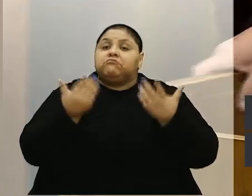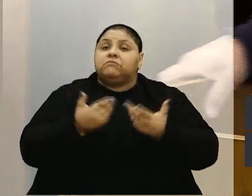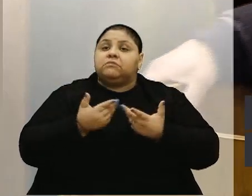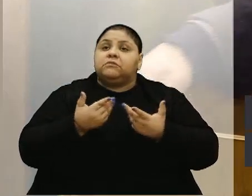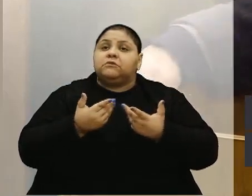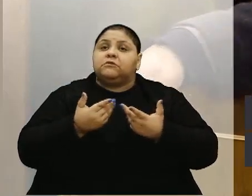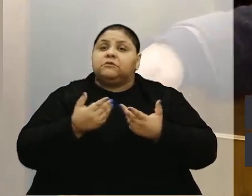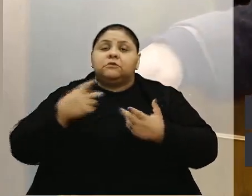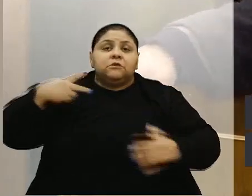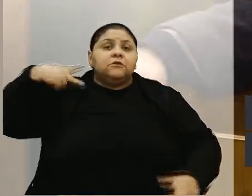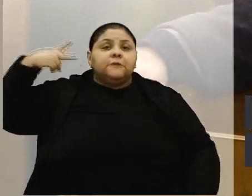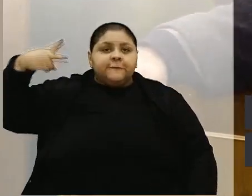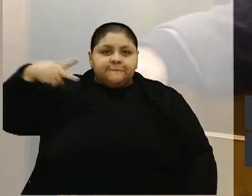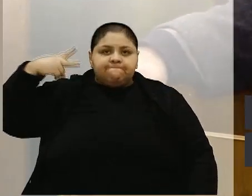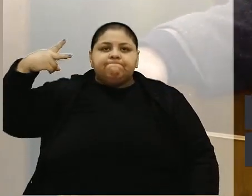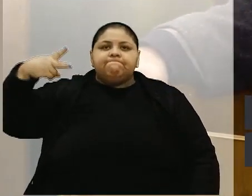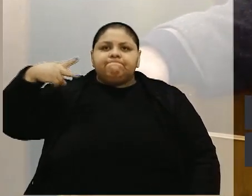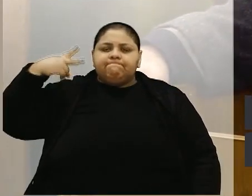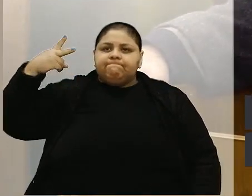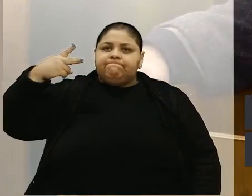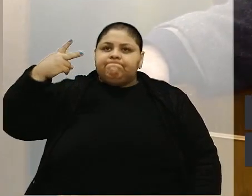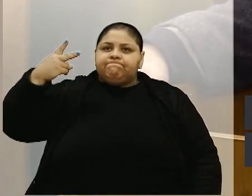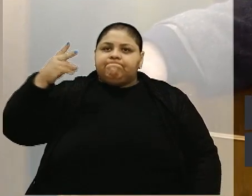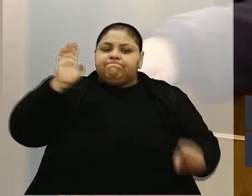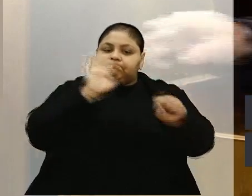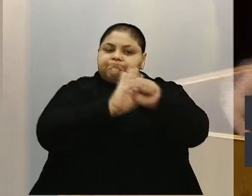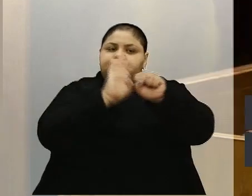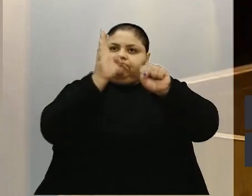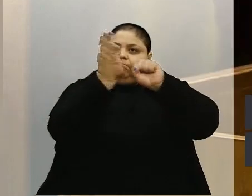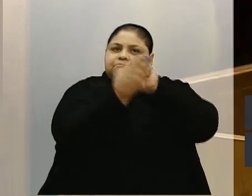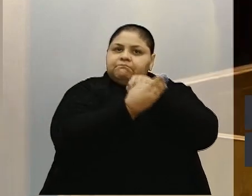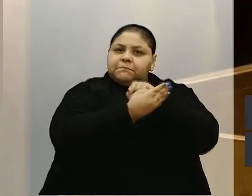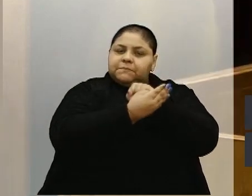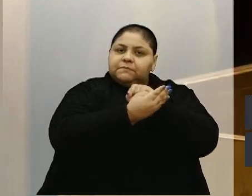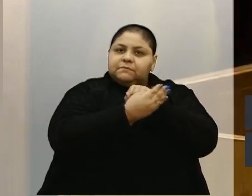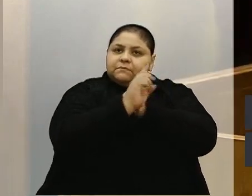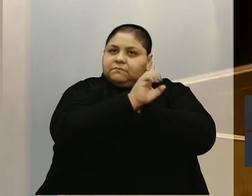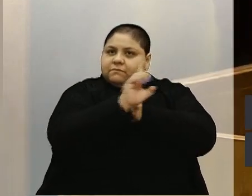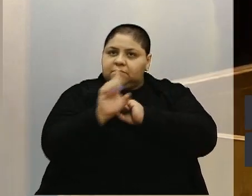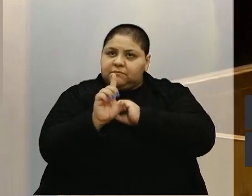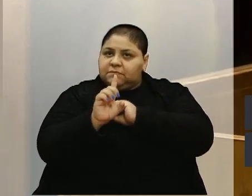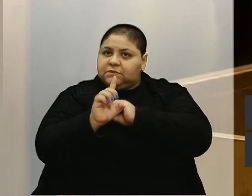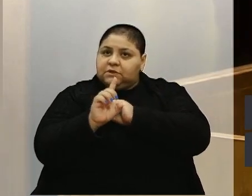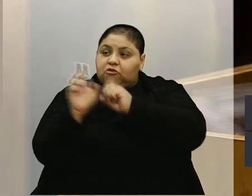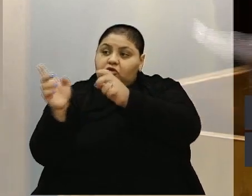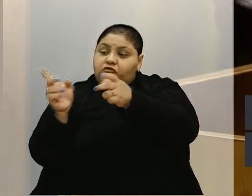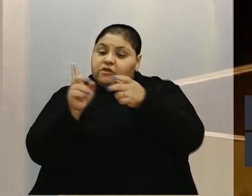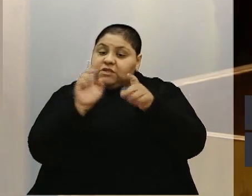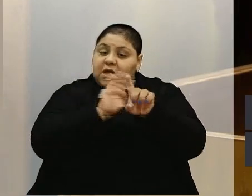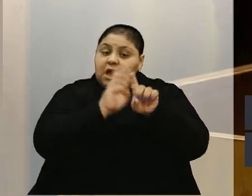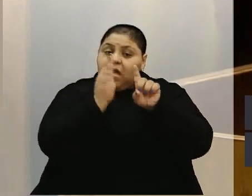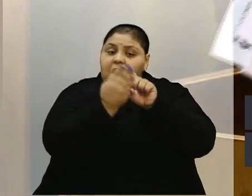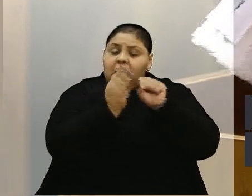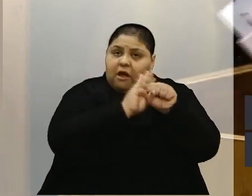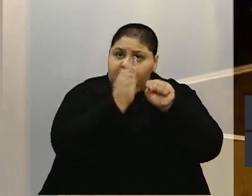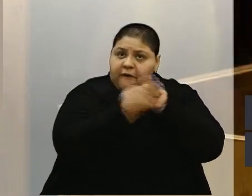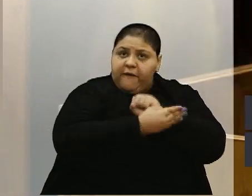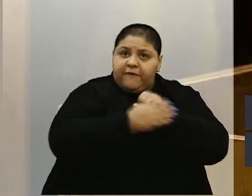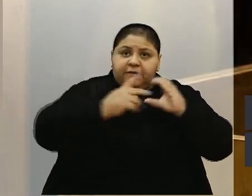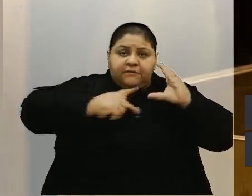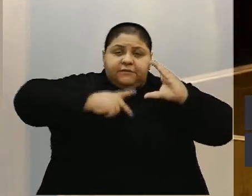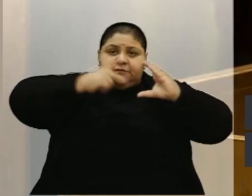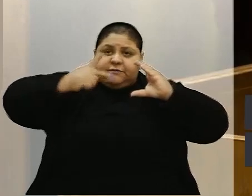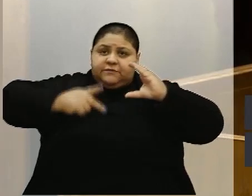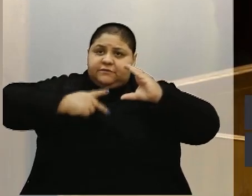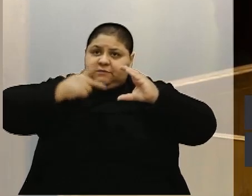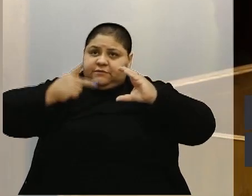os vereadores foram aos bairros. E não só foram os bairros. A Câmara de Vereadores, sobre a